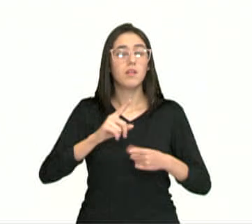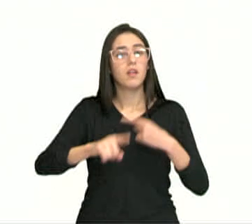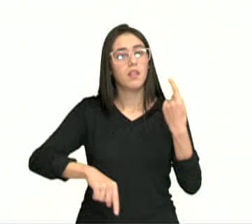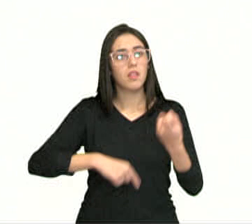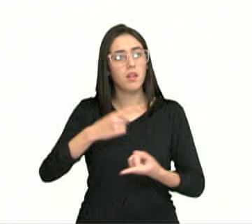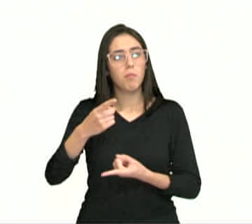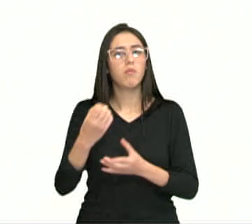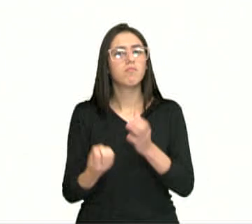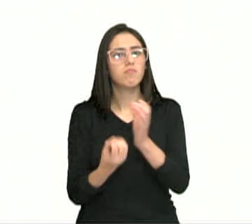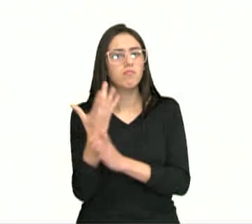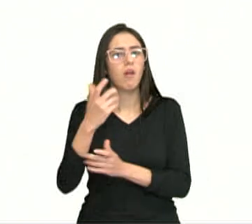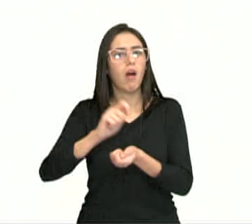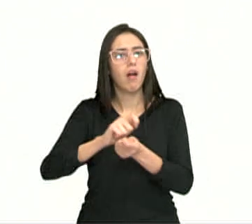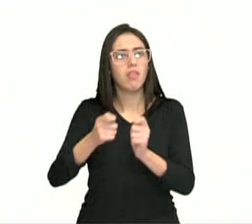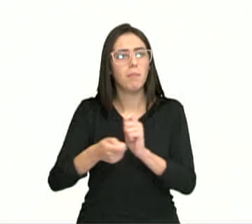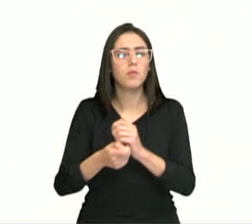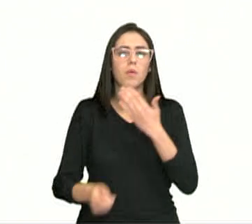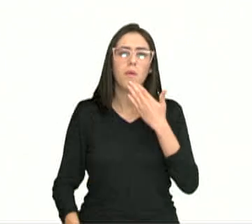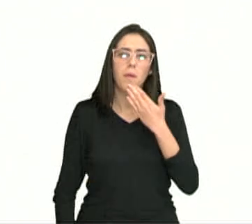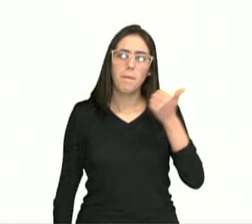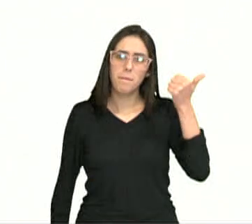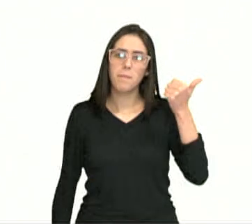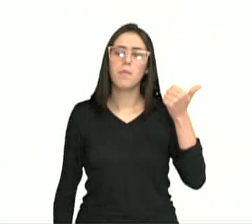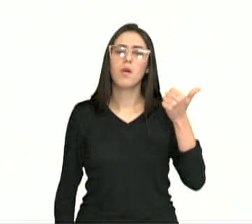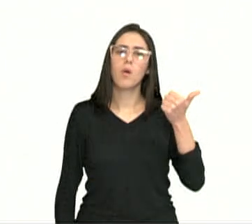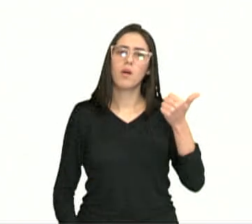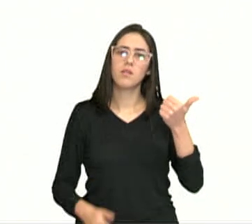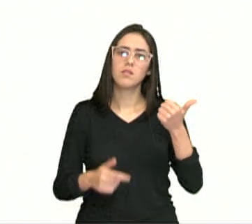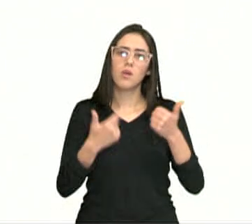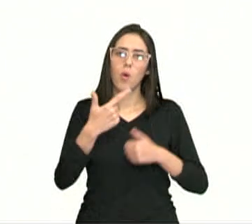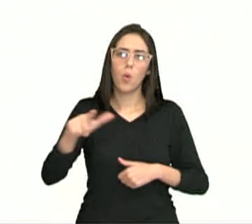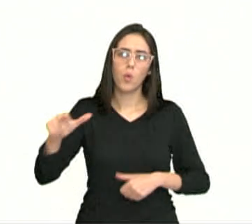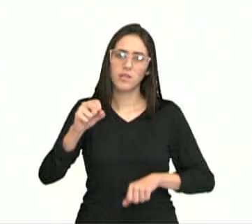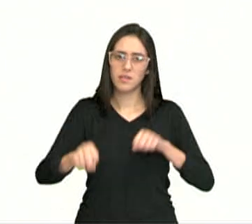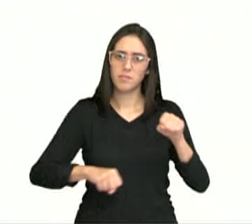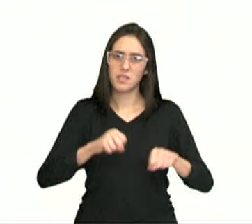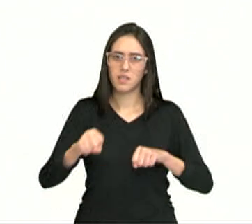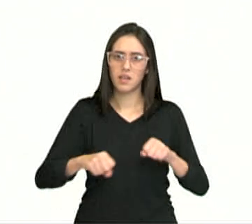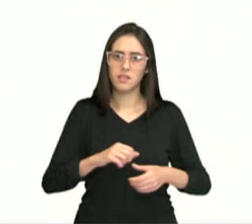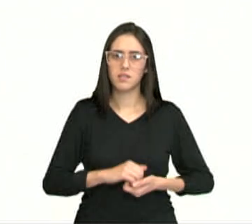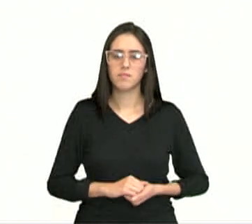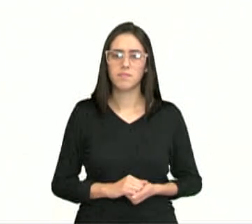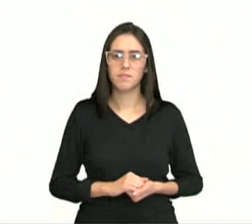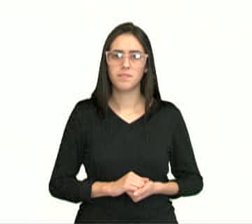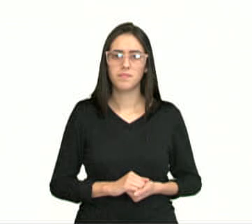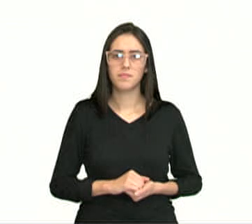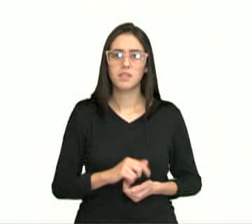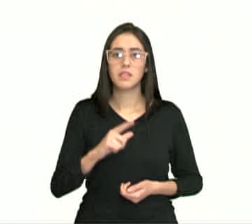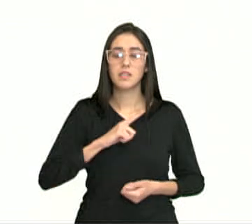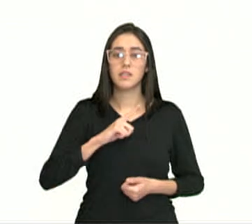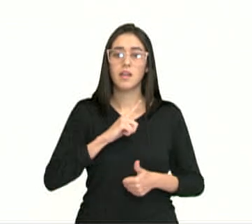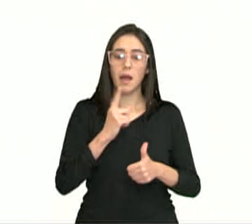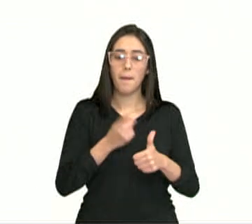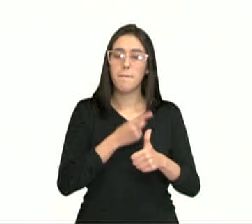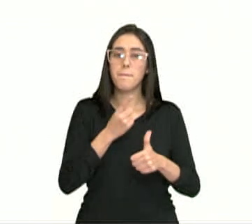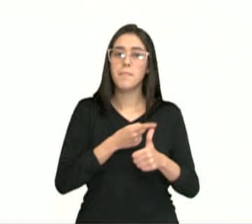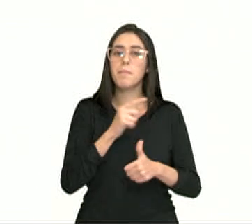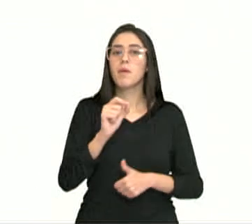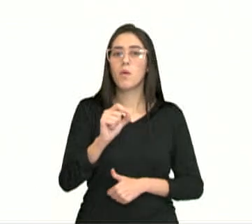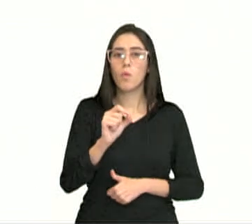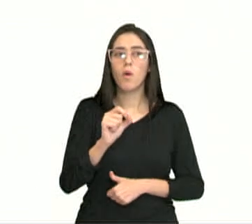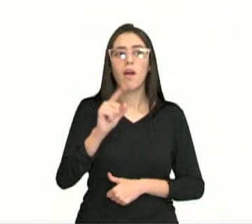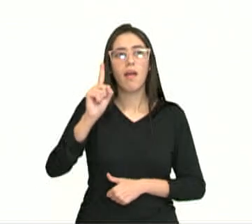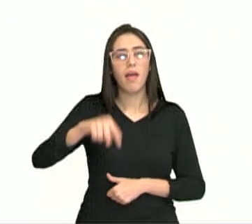as adaptações para as bicicletas que nós temos hoje em dia. Então, as primeiras adaptações que foram feitas foram nos pneus e